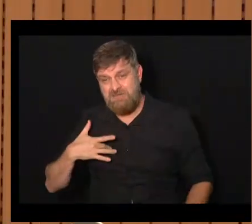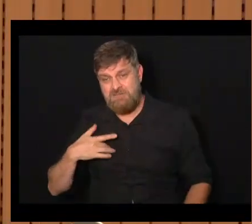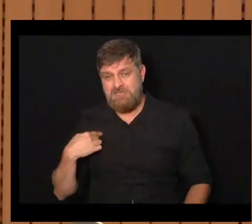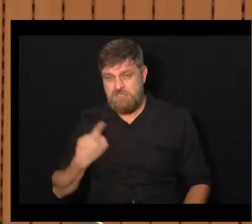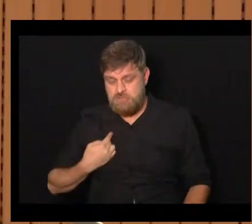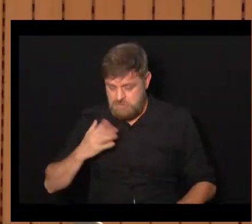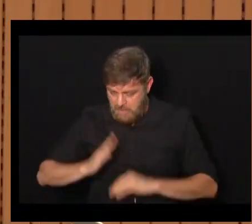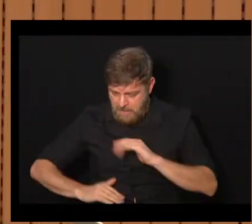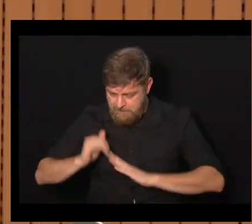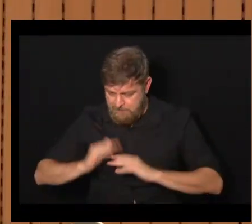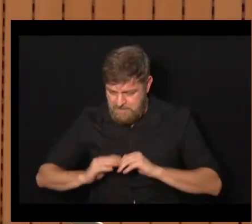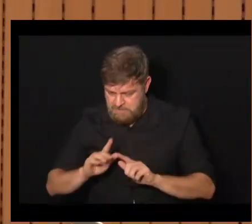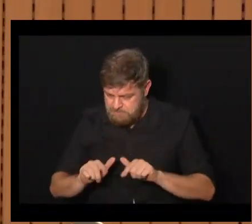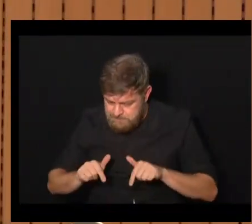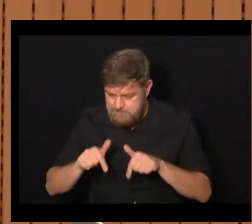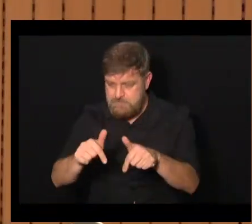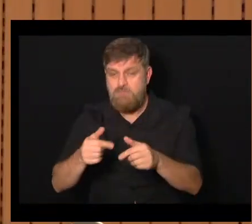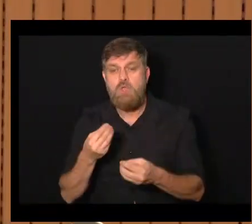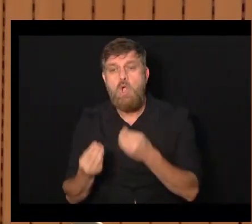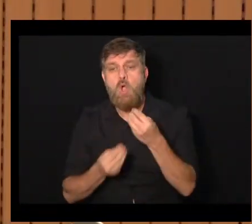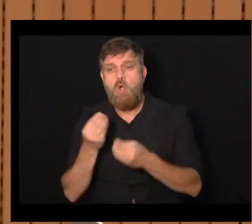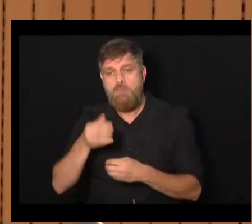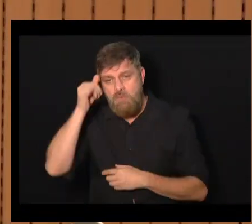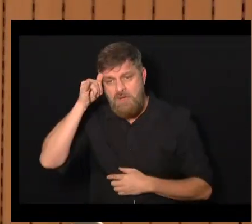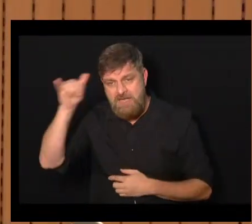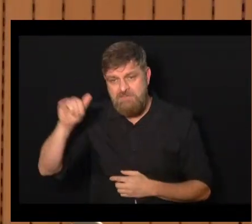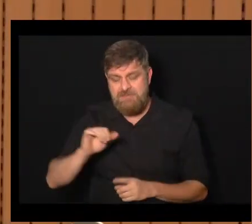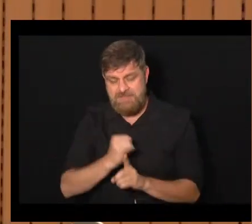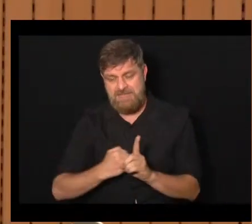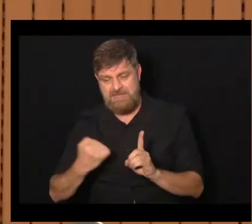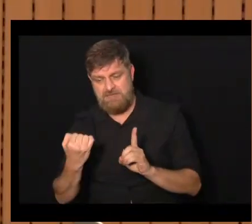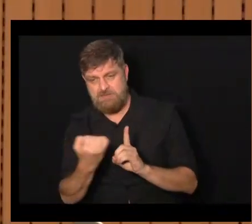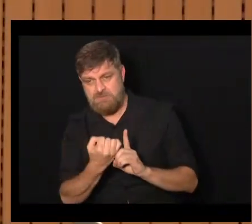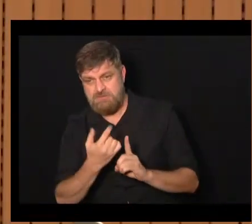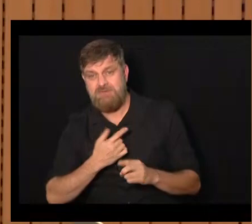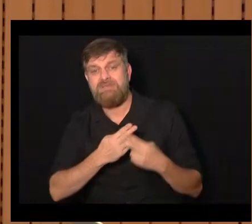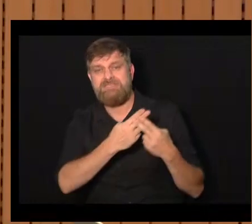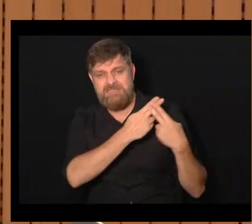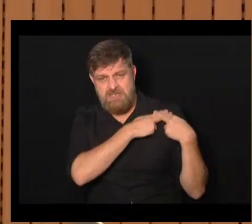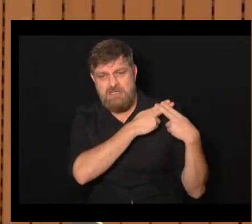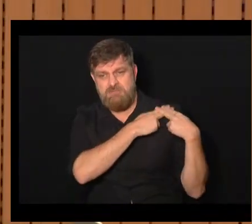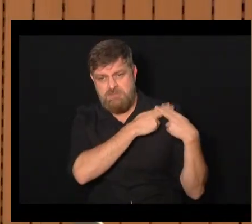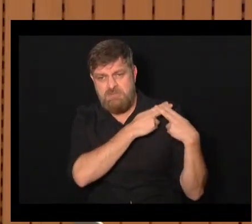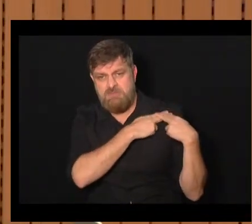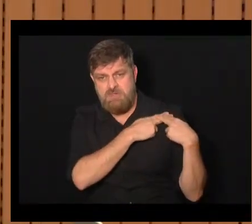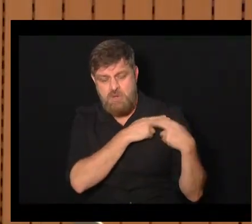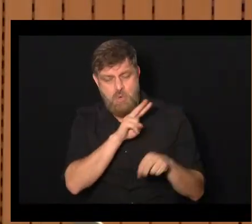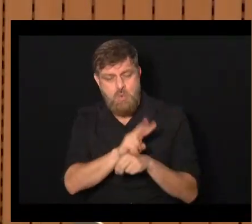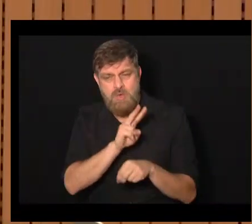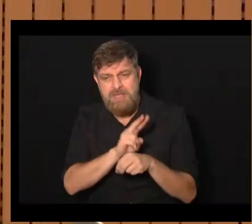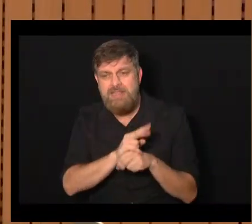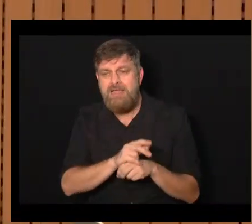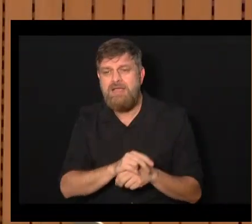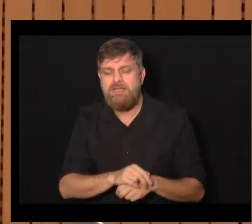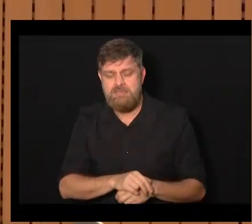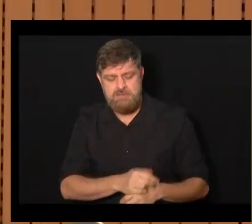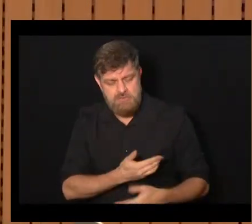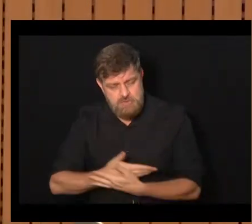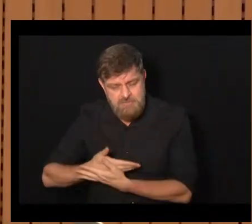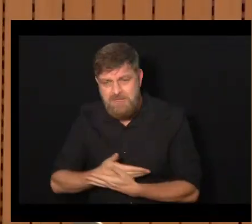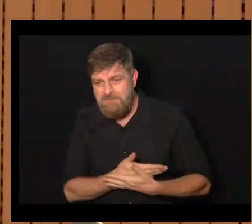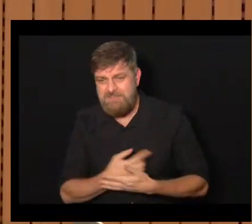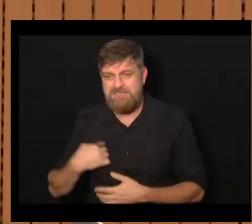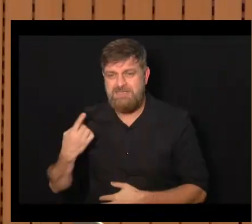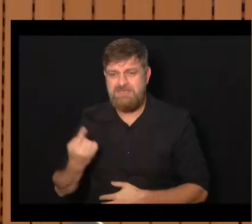tomar iniciativas de combater para que a sociedade se responsabilize pelo cuidado das crianças e que a